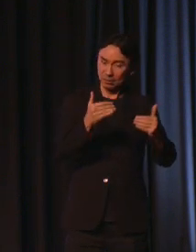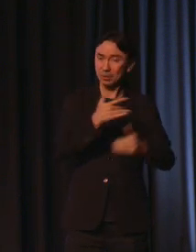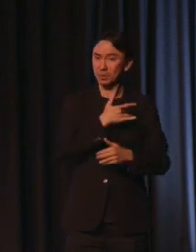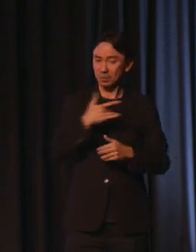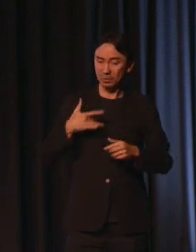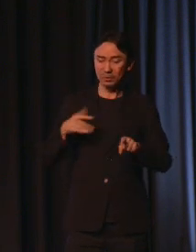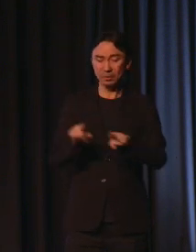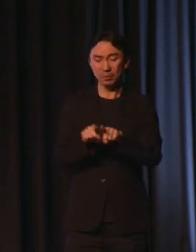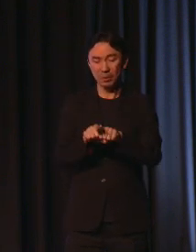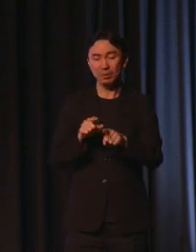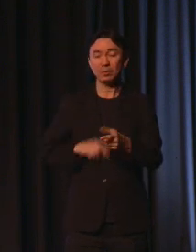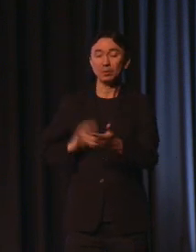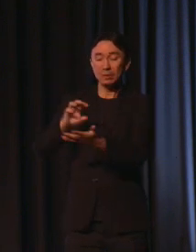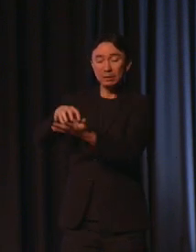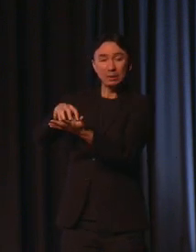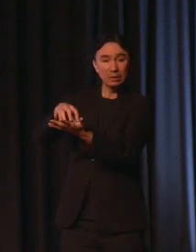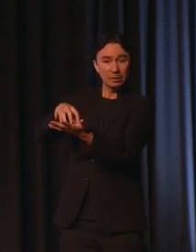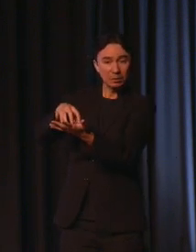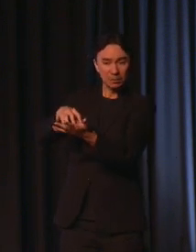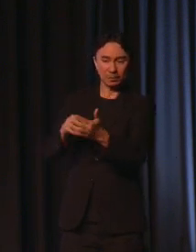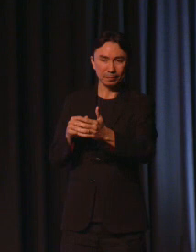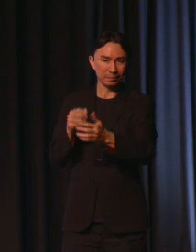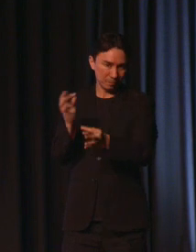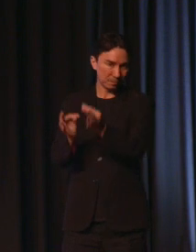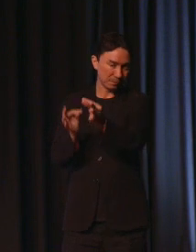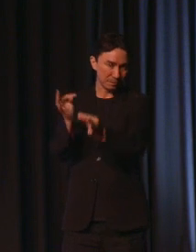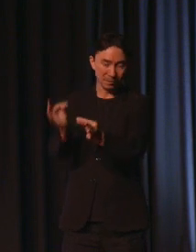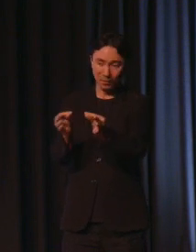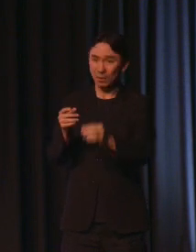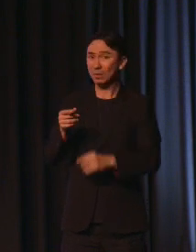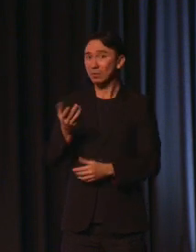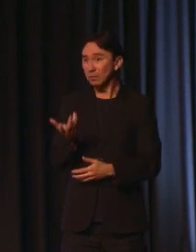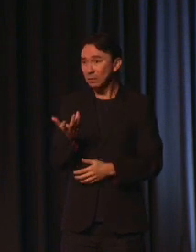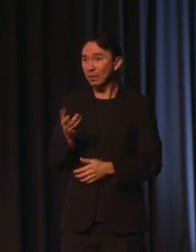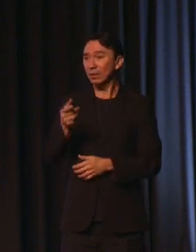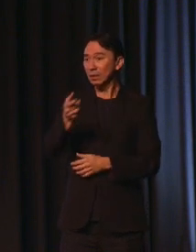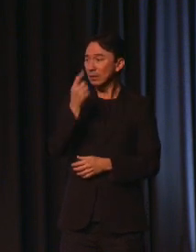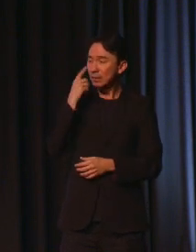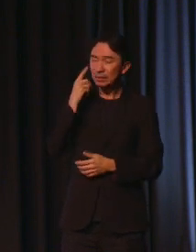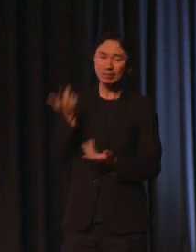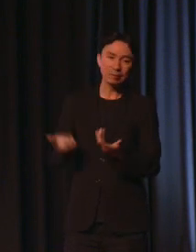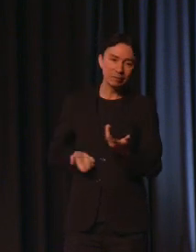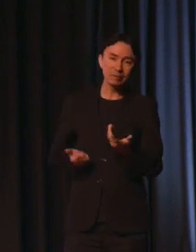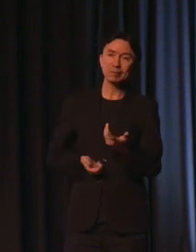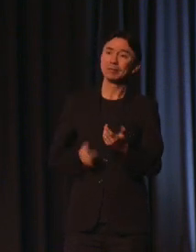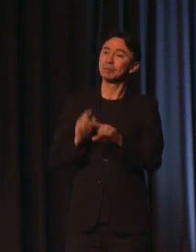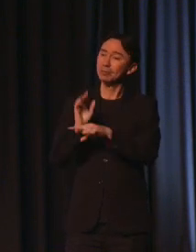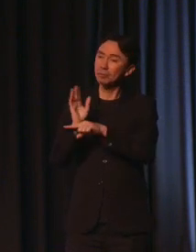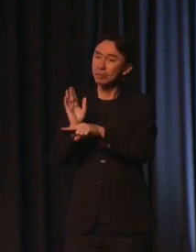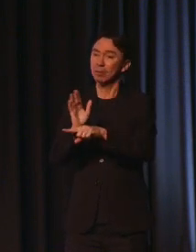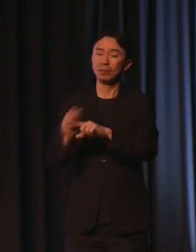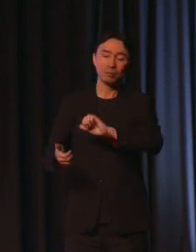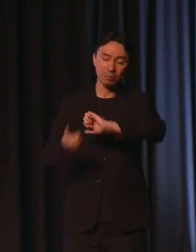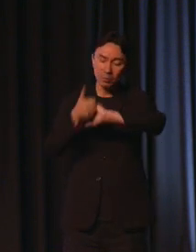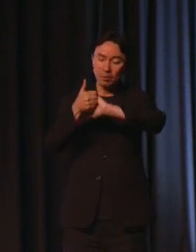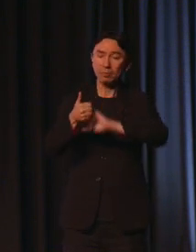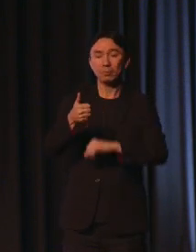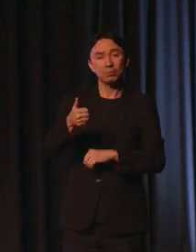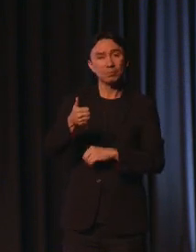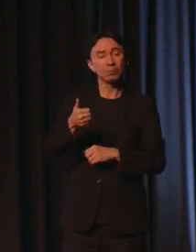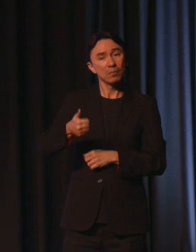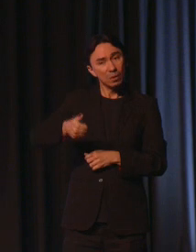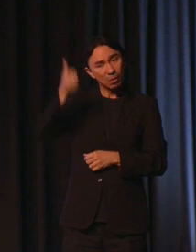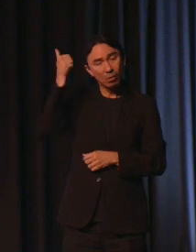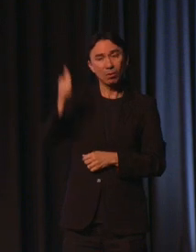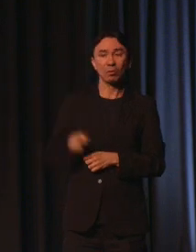gente ampliar o escopo e também trazer aí uma qualidade melhor para os pacientes, um acesso melhor, né?